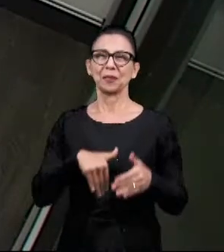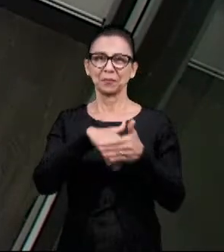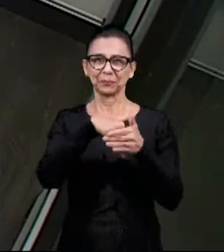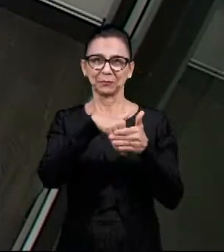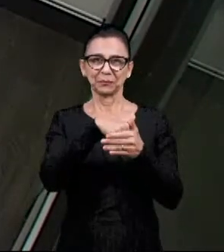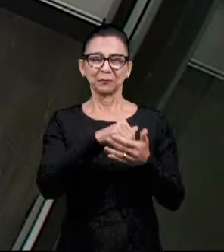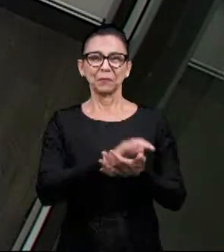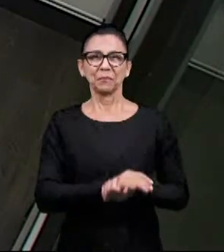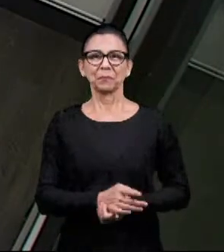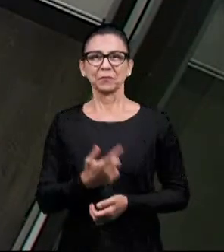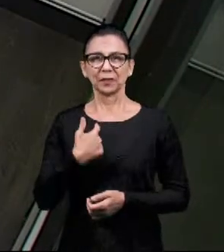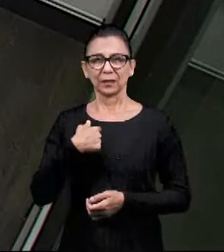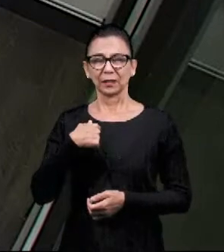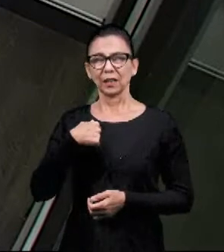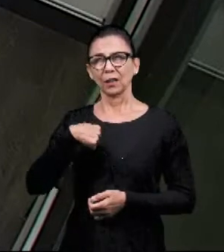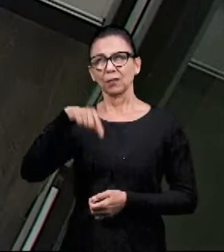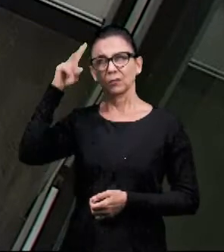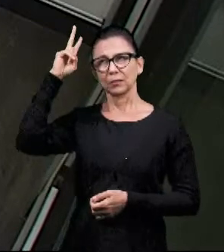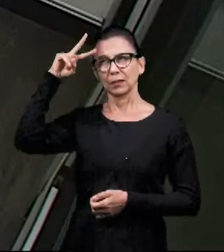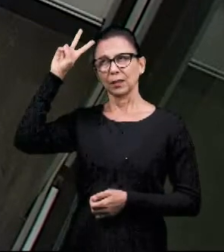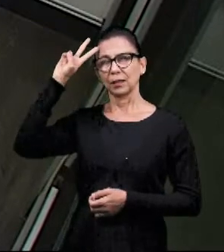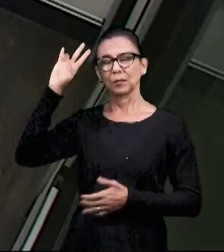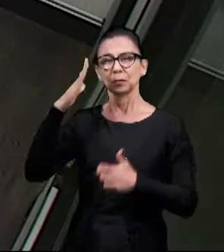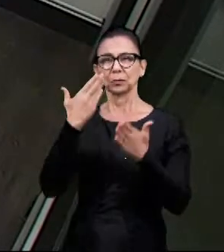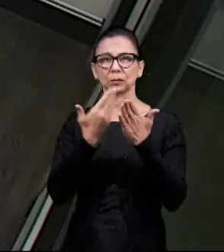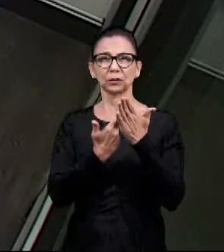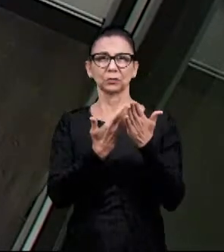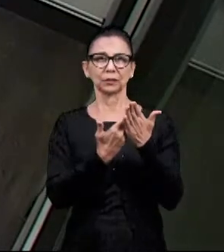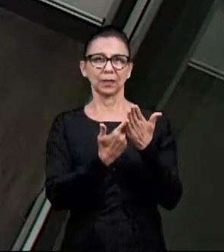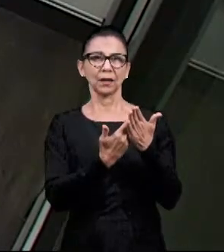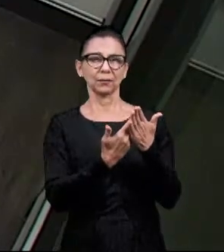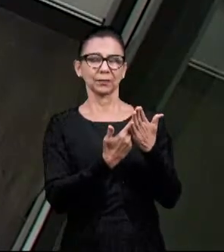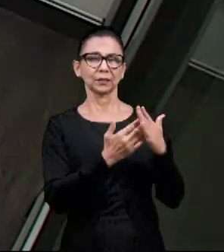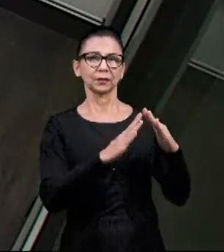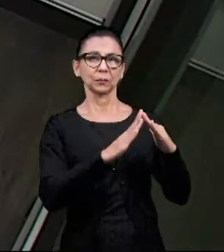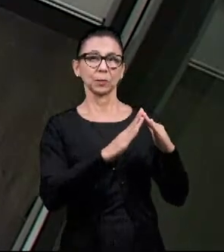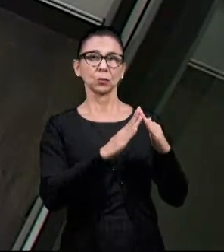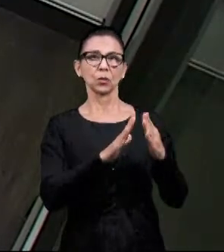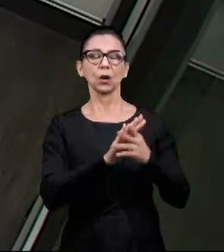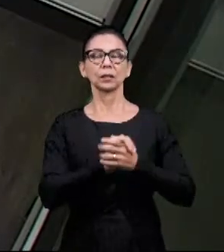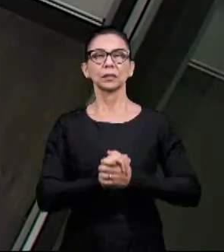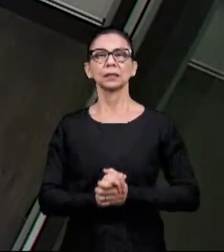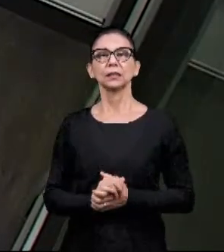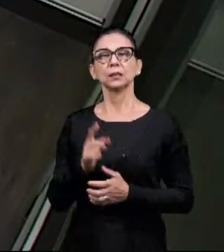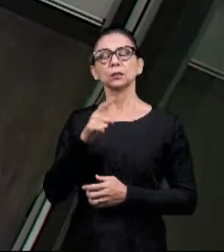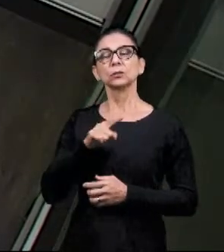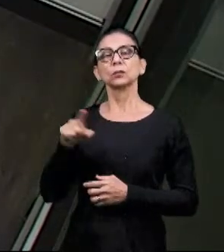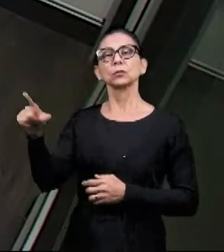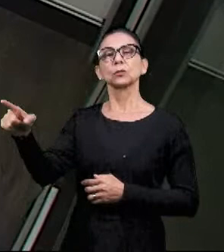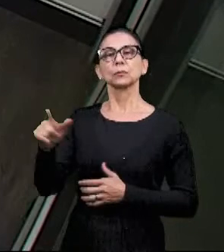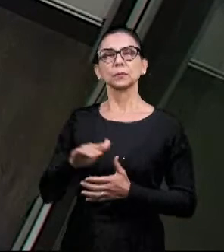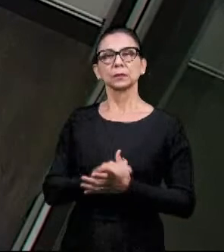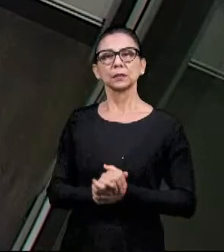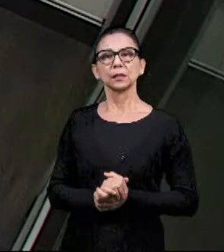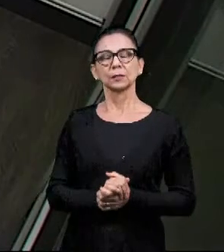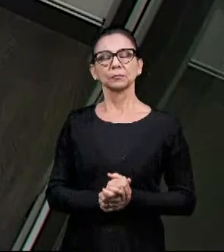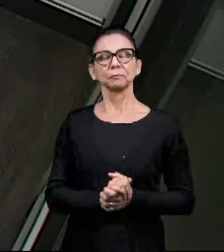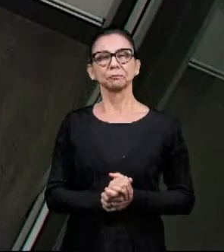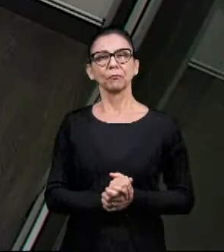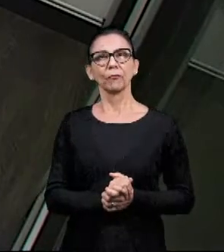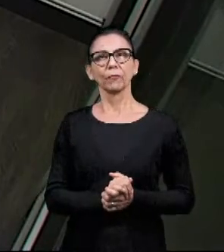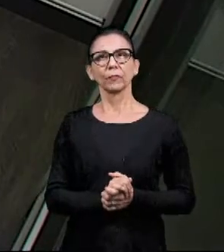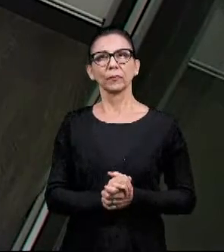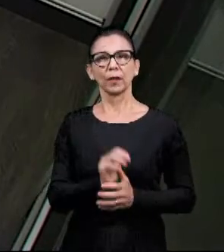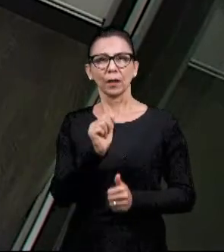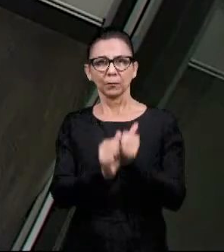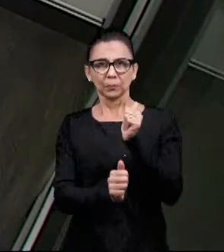colégio e nós fomos disputar um campeonato mineiro intercolegial, né? Várias escolas